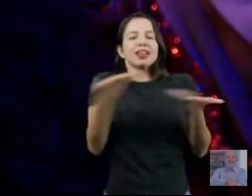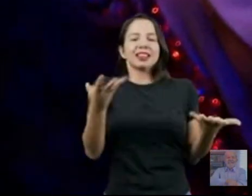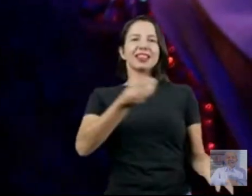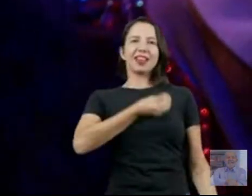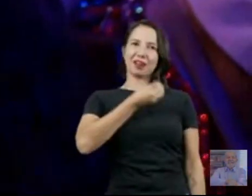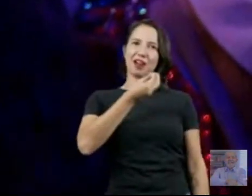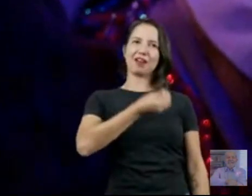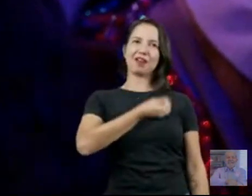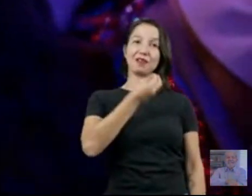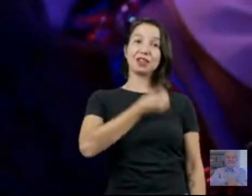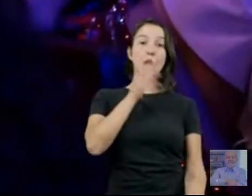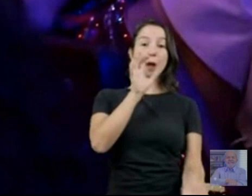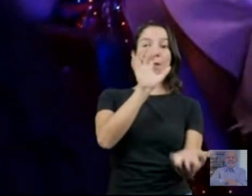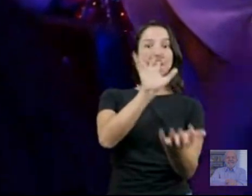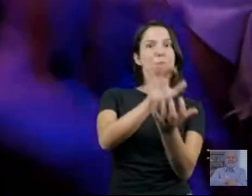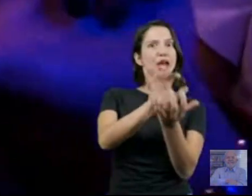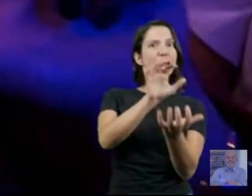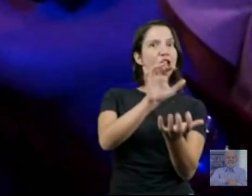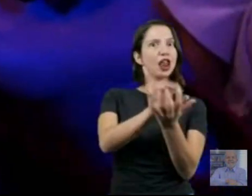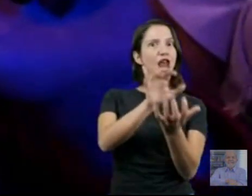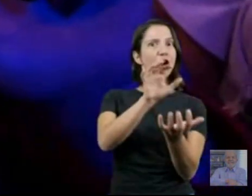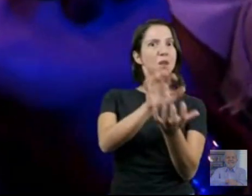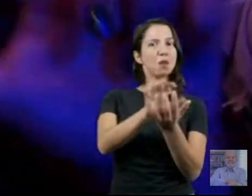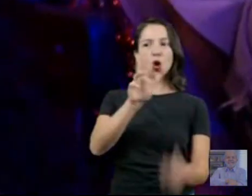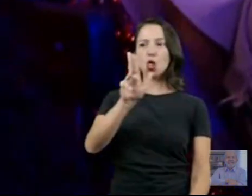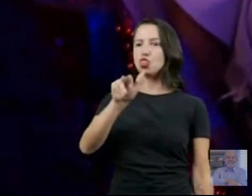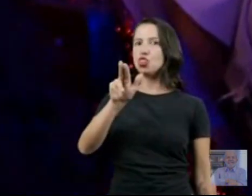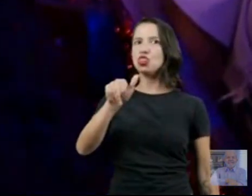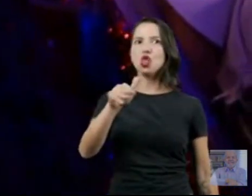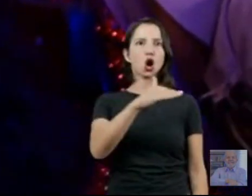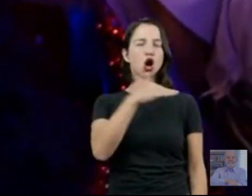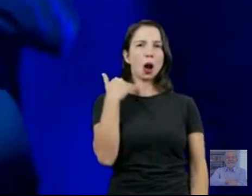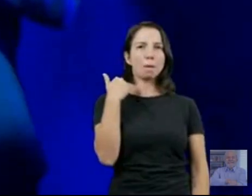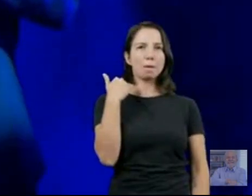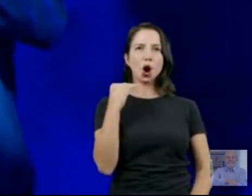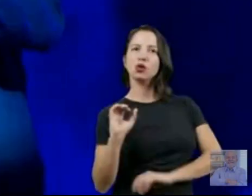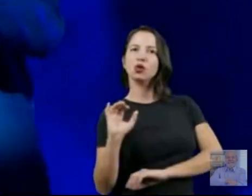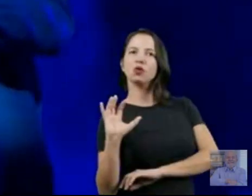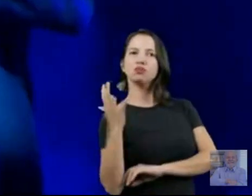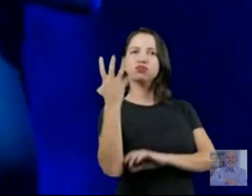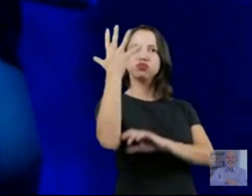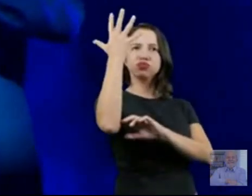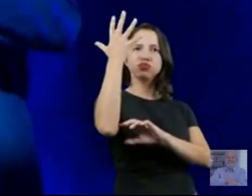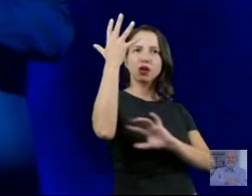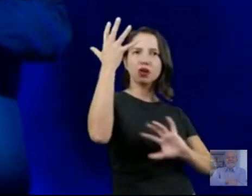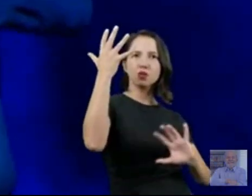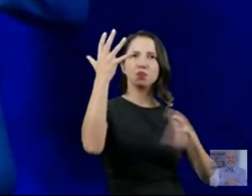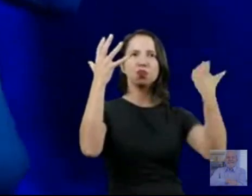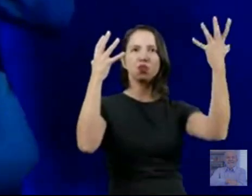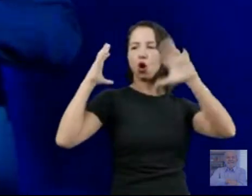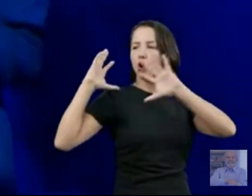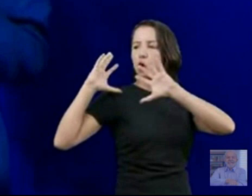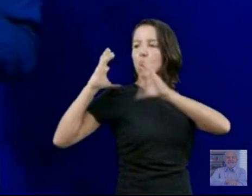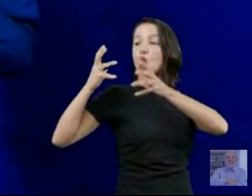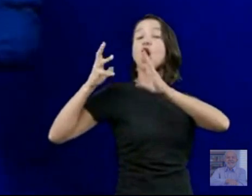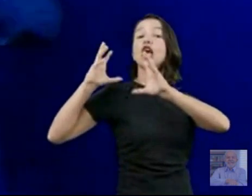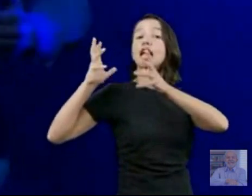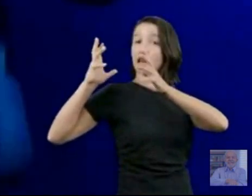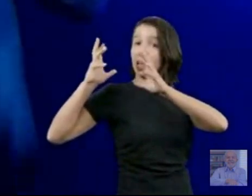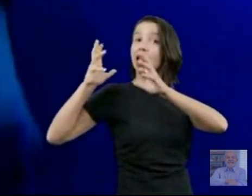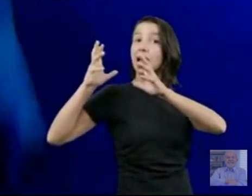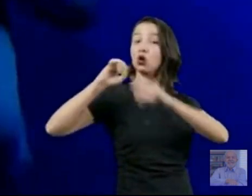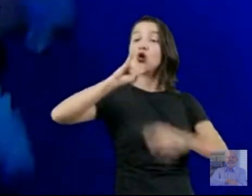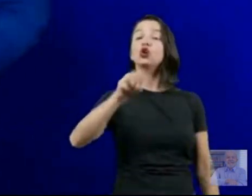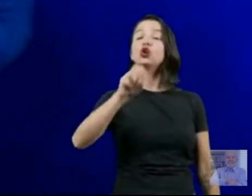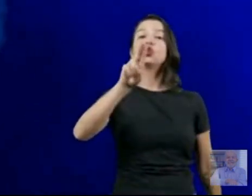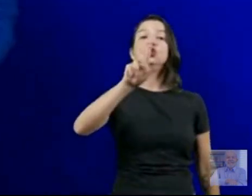dos mais altos coqueirais, de Olegária, de Caneca, Julião, Gregório, Arraes,